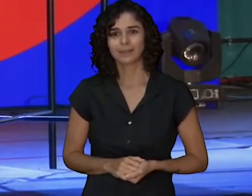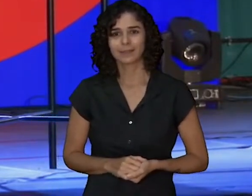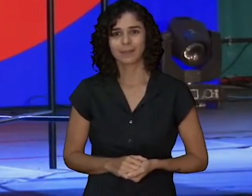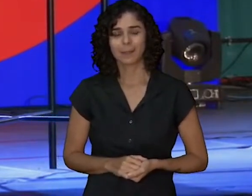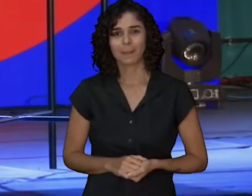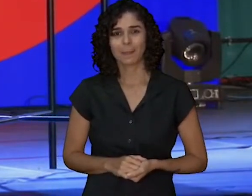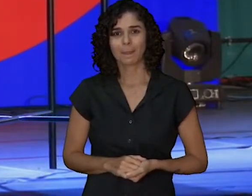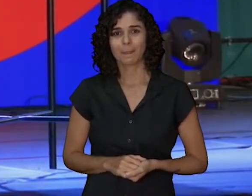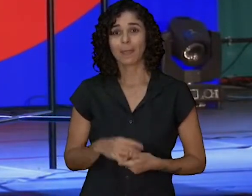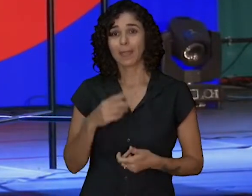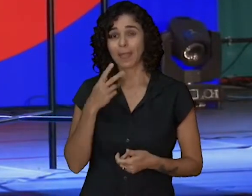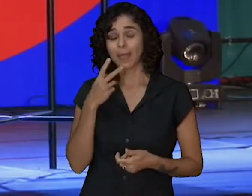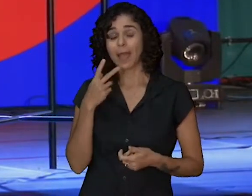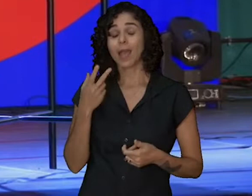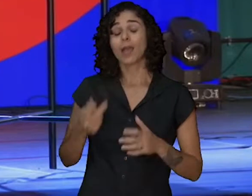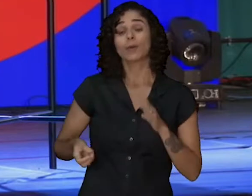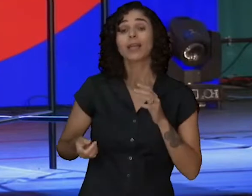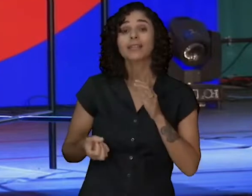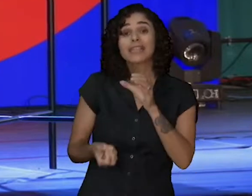primeiro Deus diz, é muito bom.